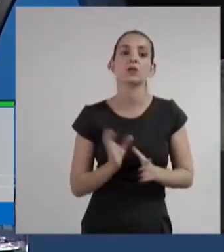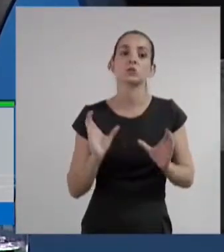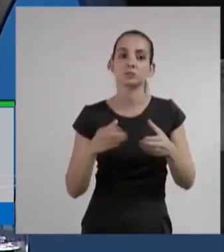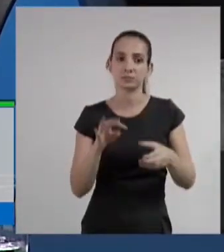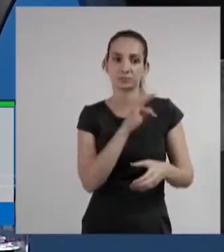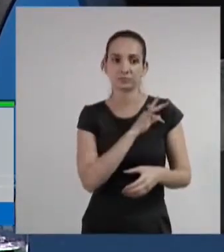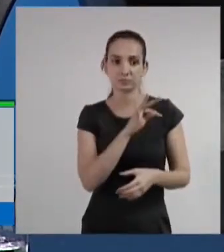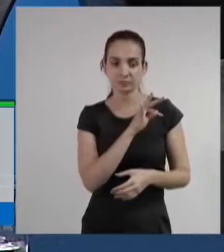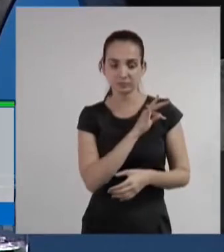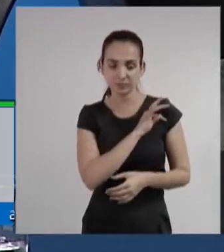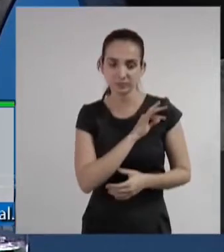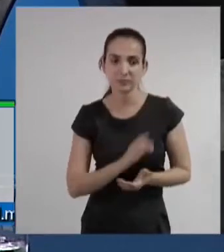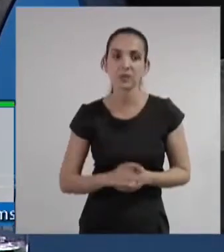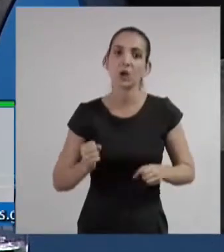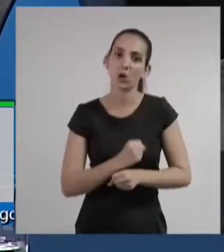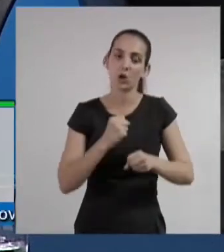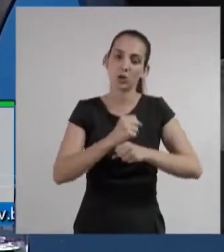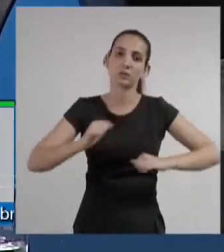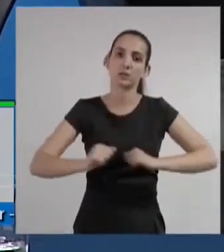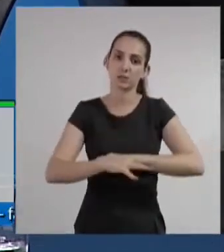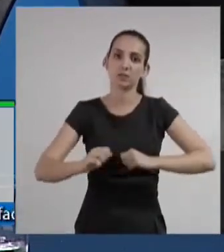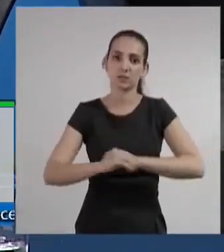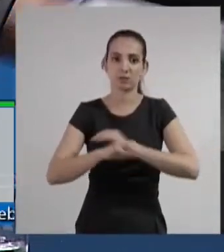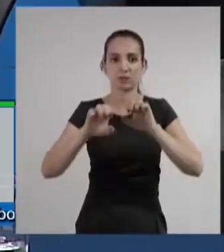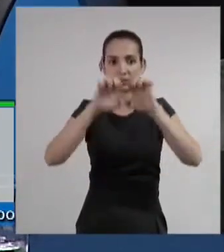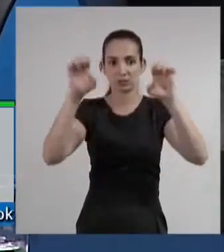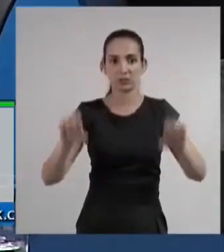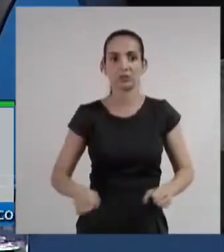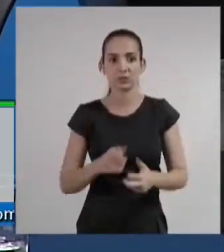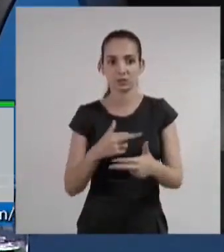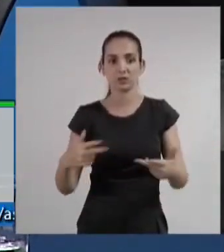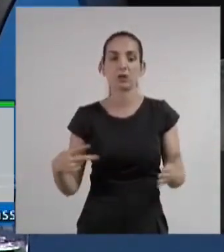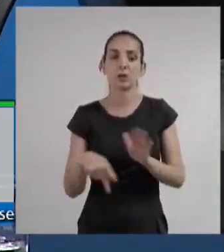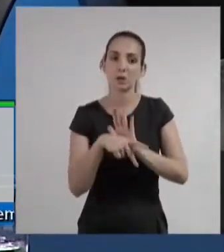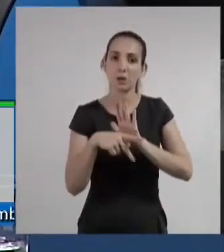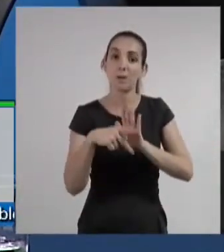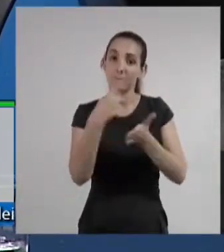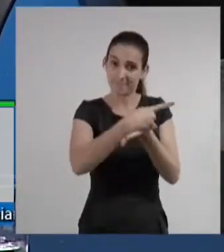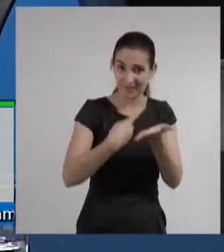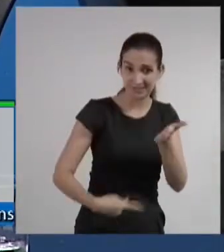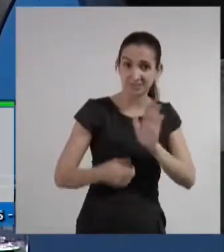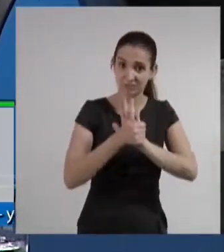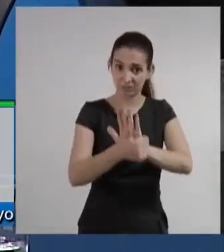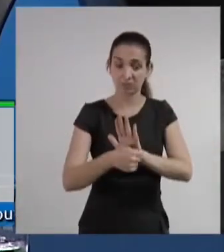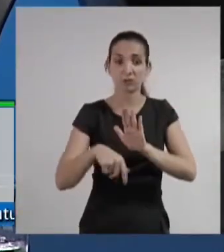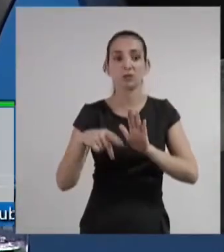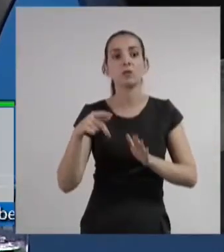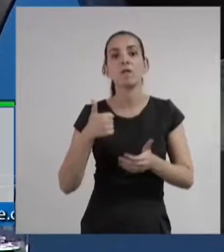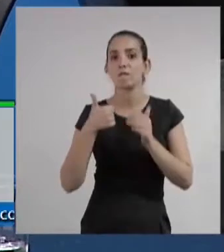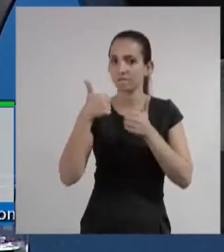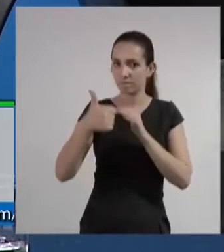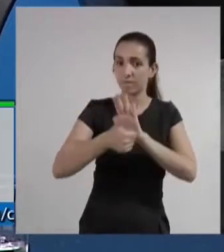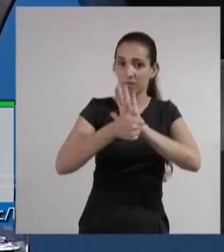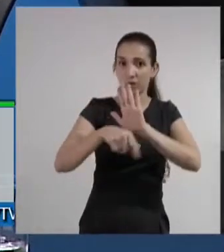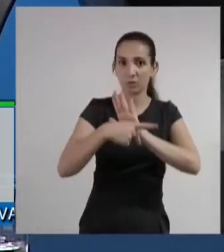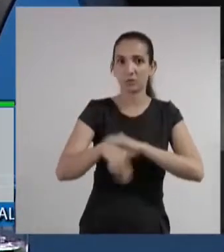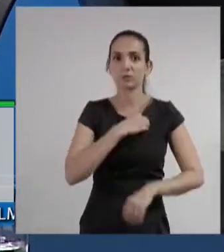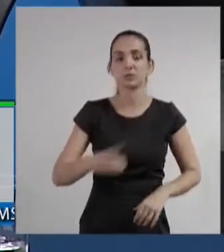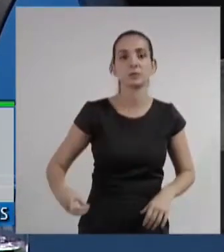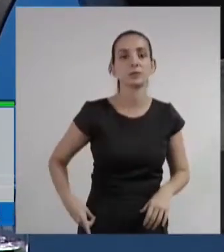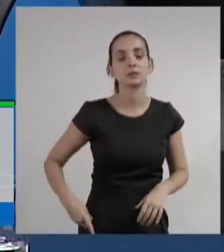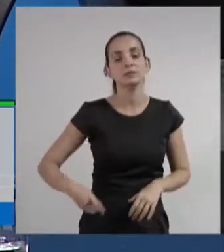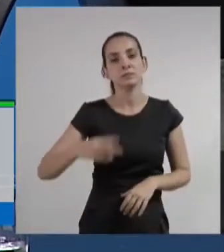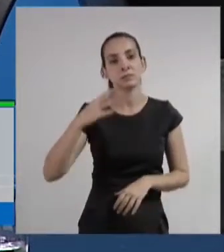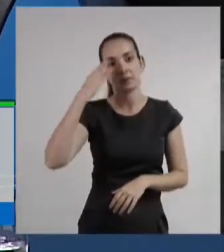Transporte, Infraestrutura, parecer favorável, tendo como relator o deputado Maurício Picarelli. Comissão de Finanças e Orçamento, com